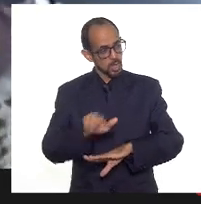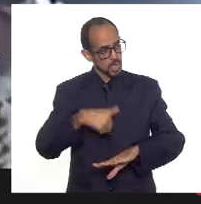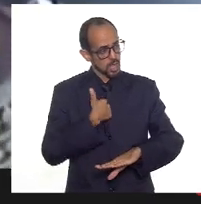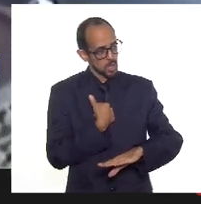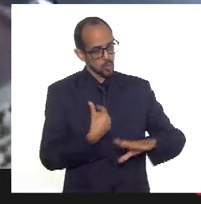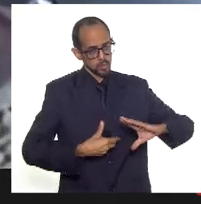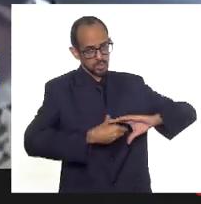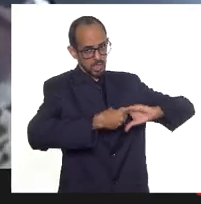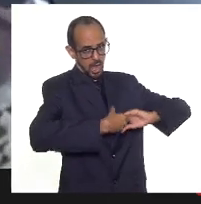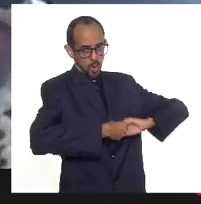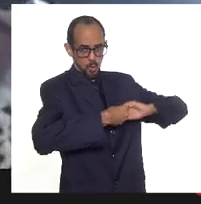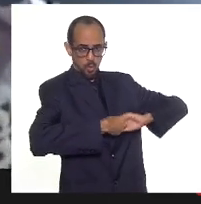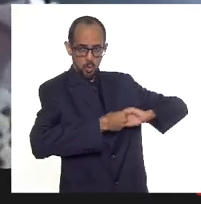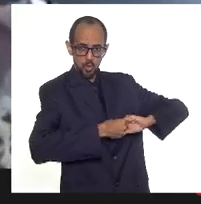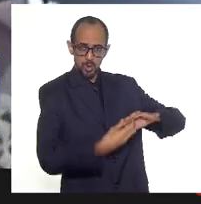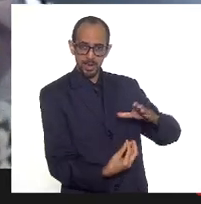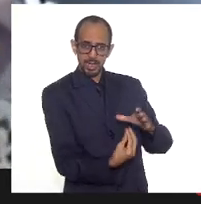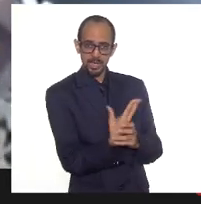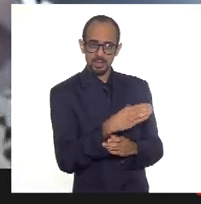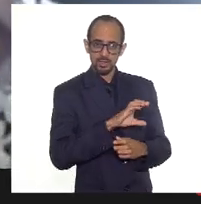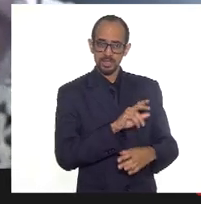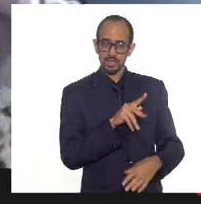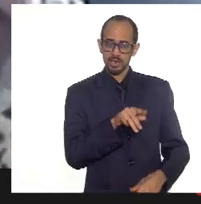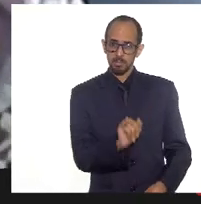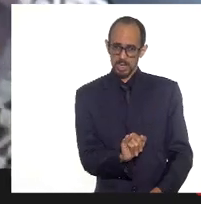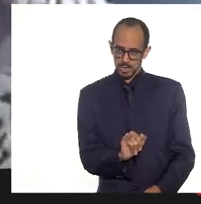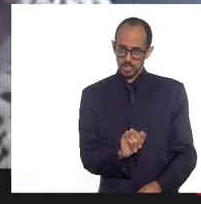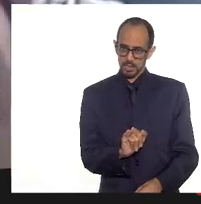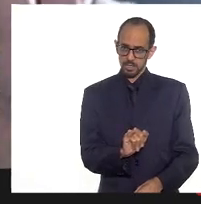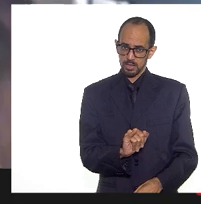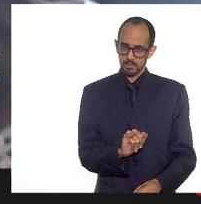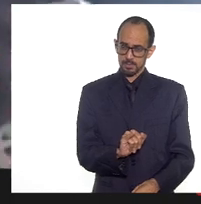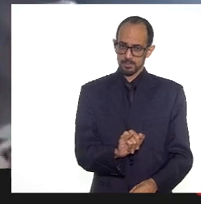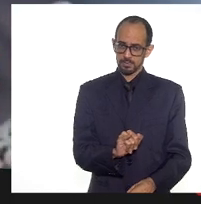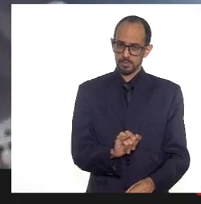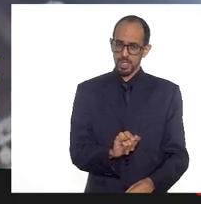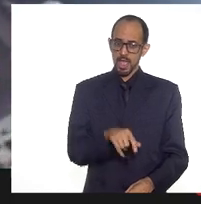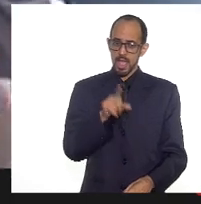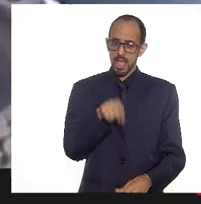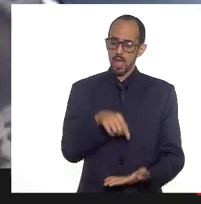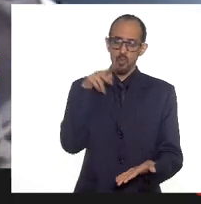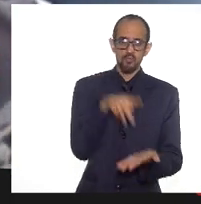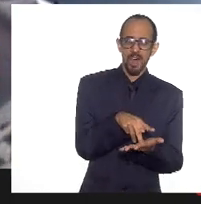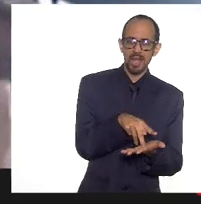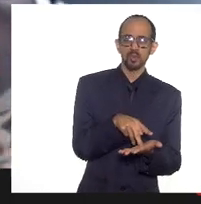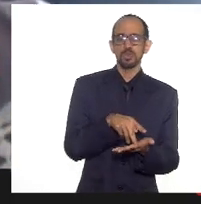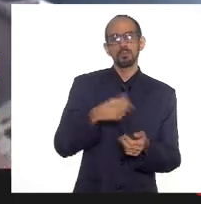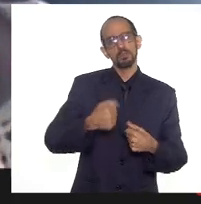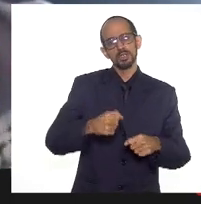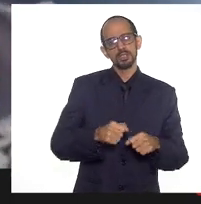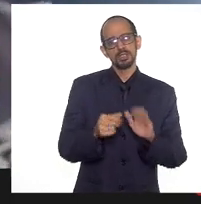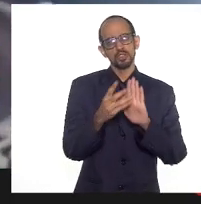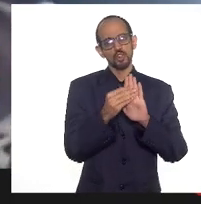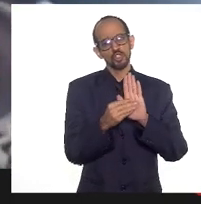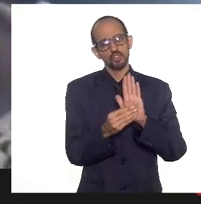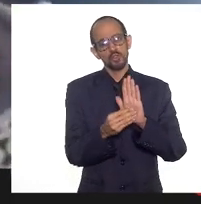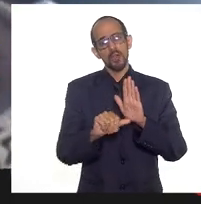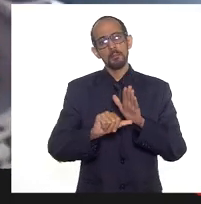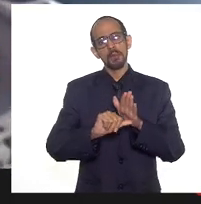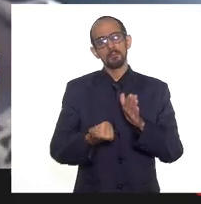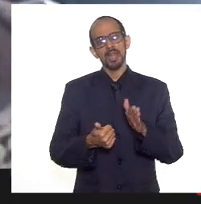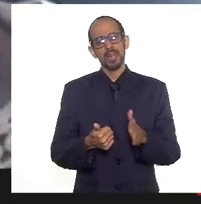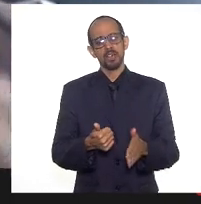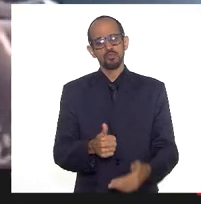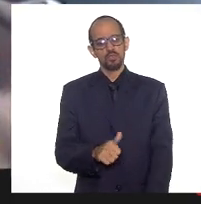CPI sobre intolerância religiosa no país. É um fato que merece registro. É a primeira vez que no país isso está sendo